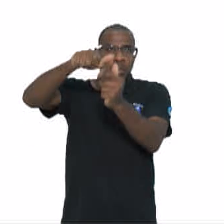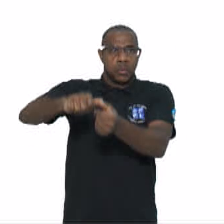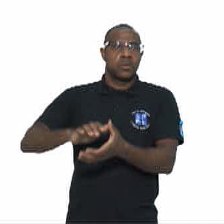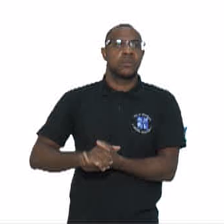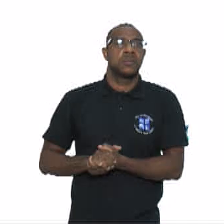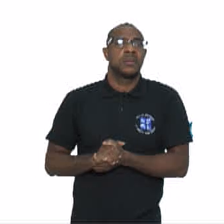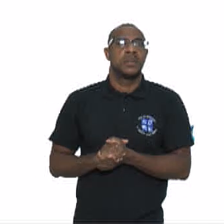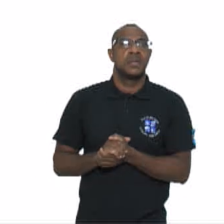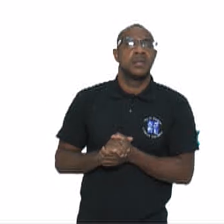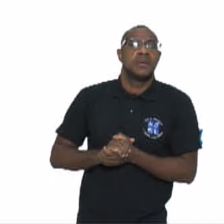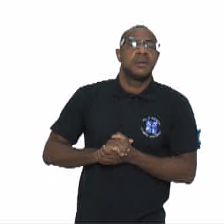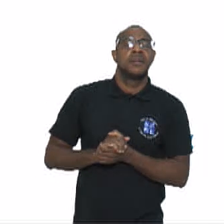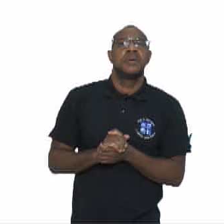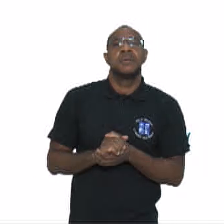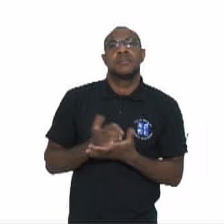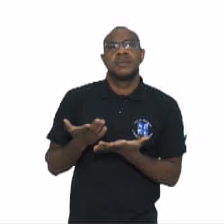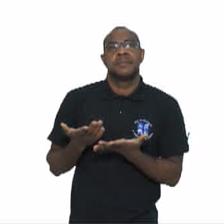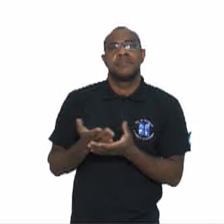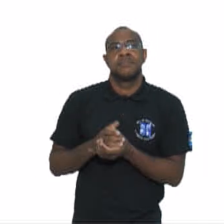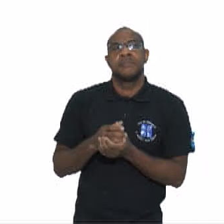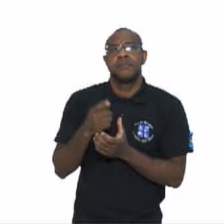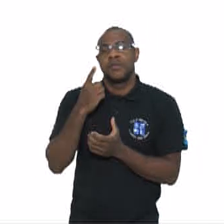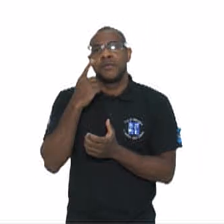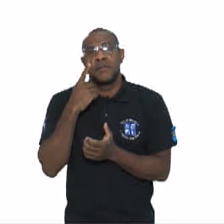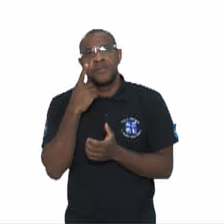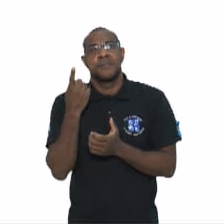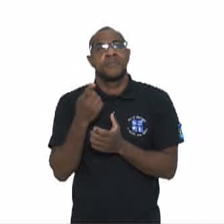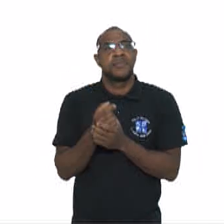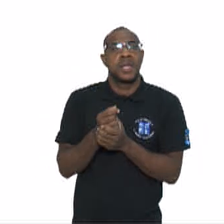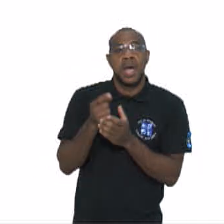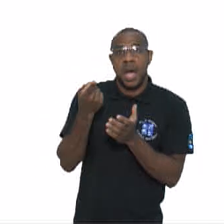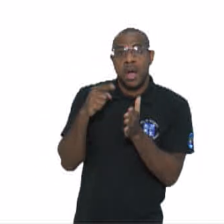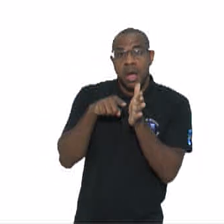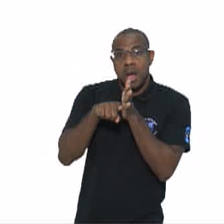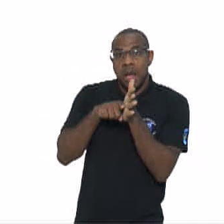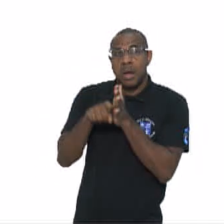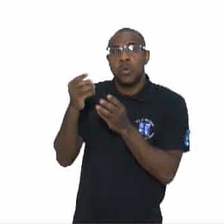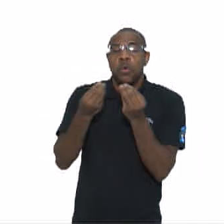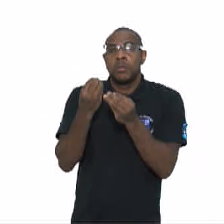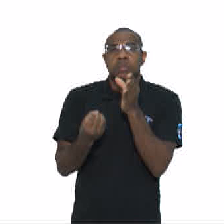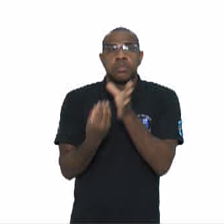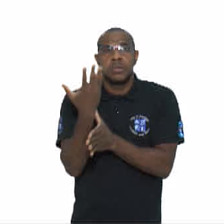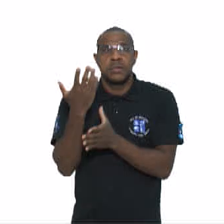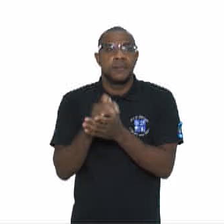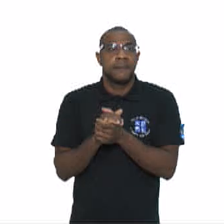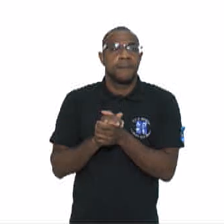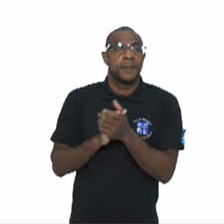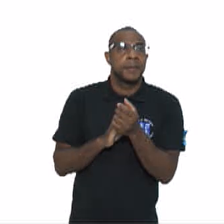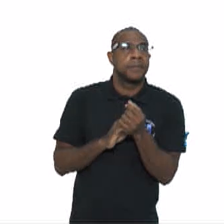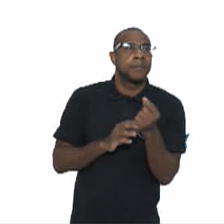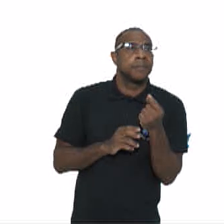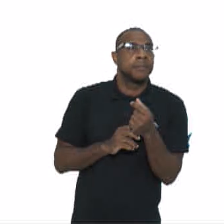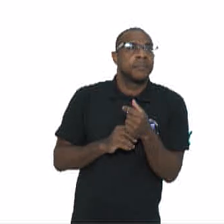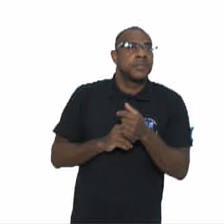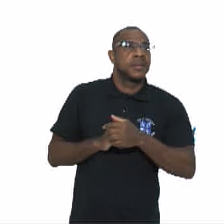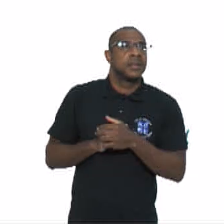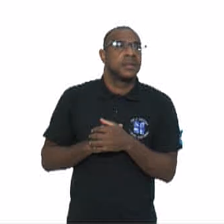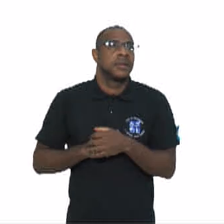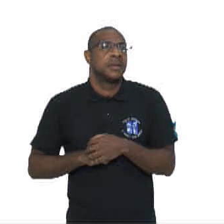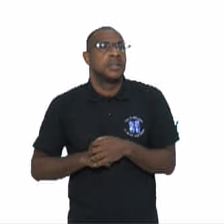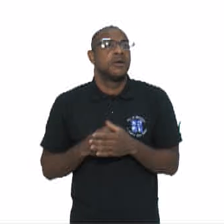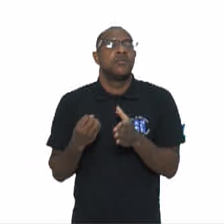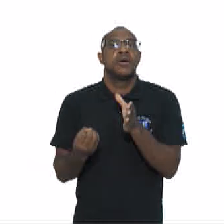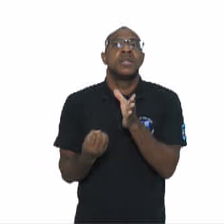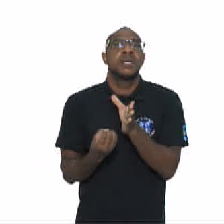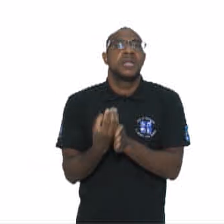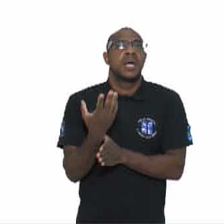conhecido quando se fala montanhismo mundial, que é um projeto chamado de Sete Cumes. Como que ele surgiu? Foi criado pelo norte-americano Richard